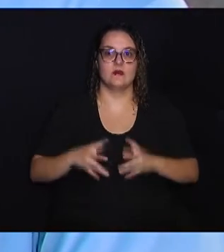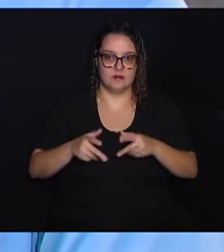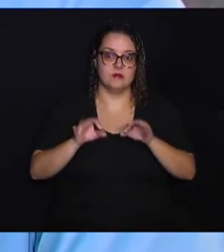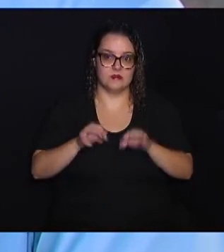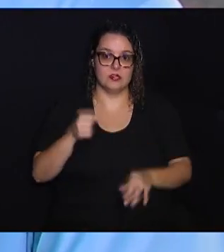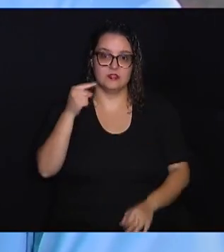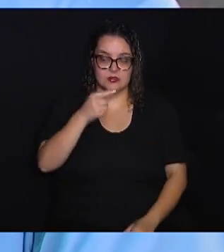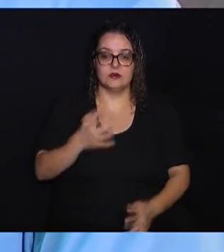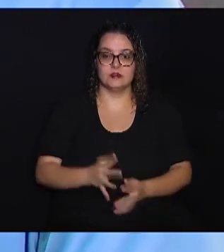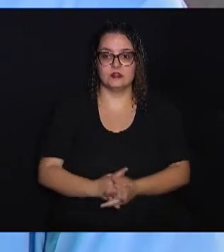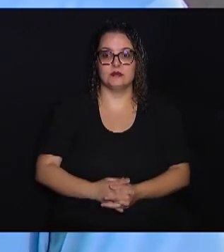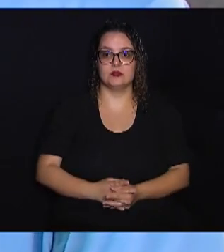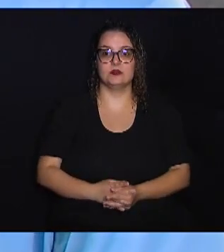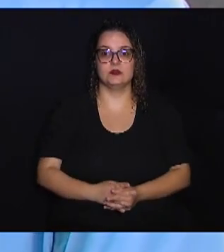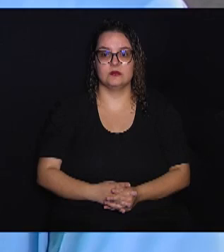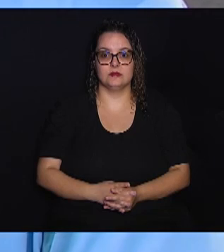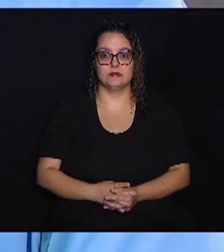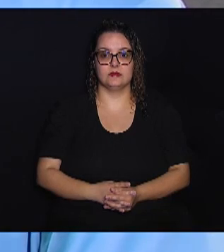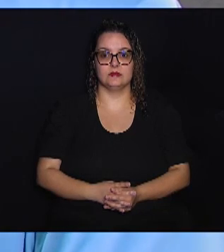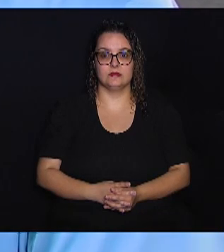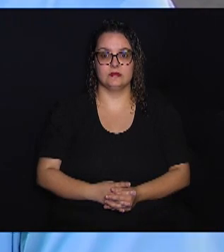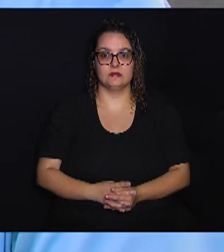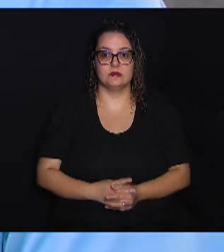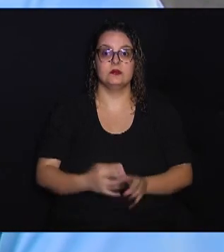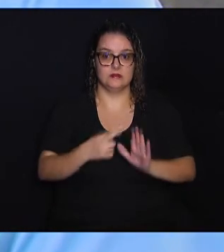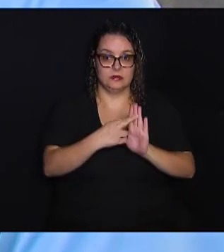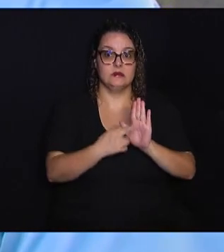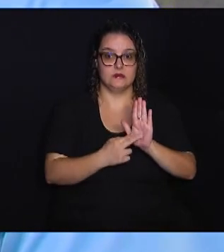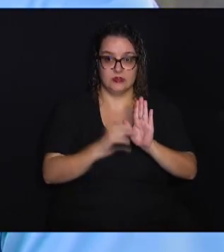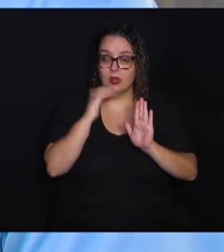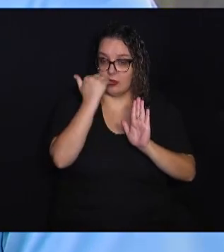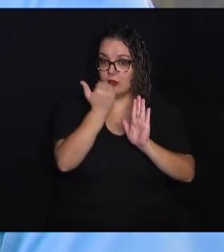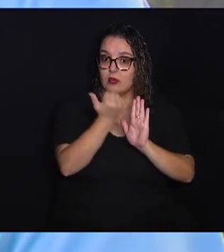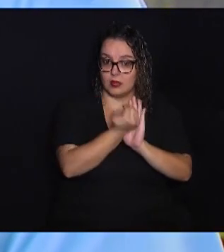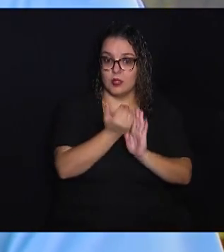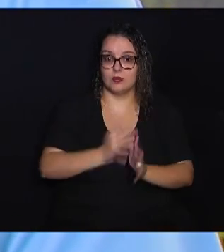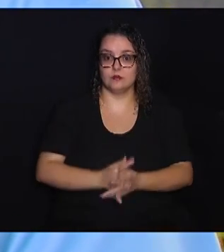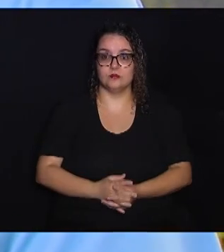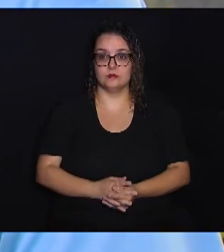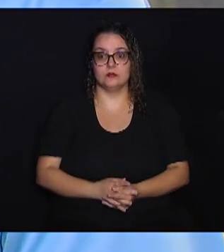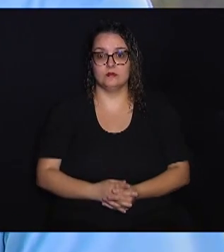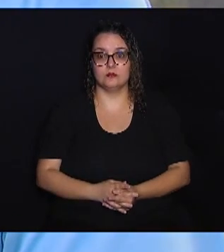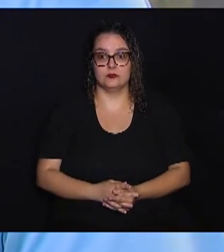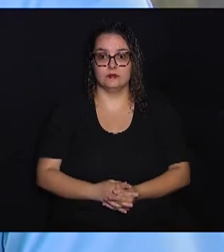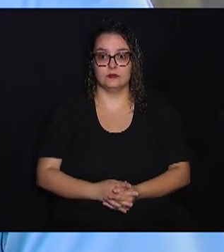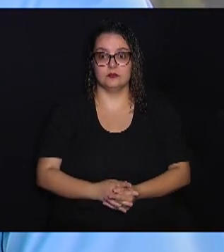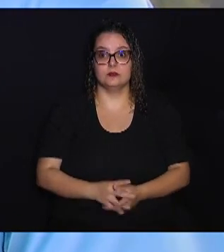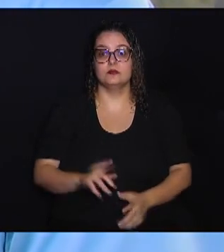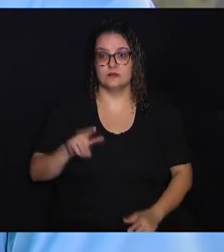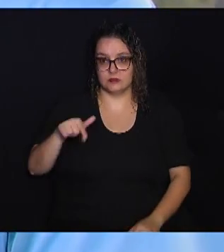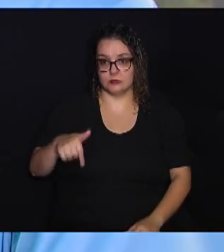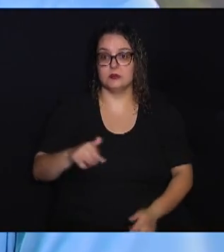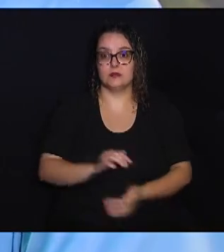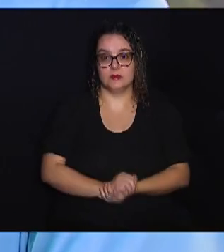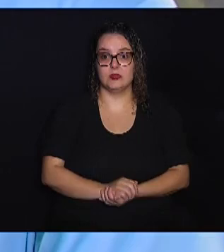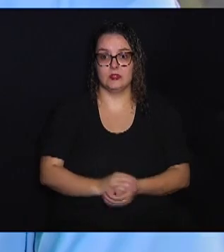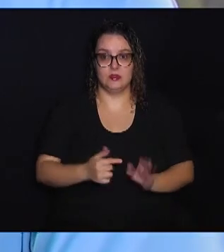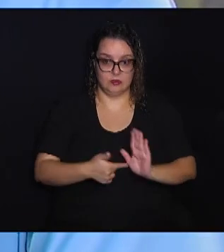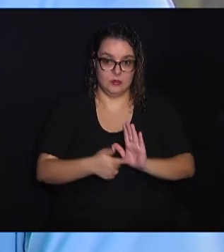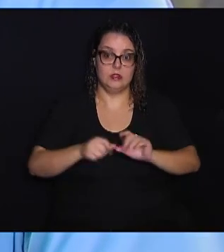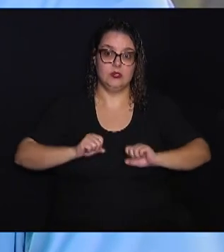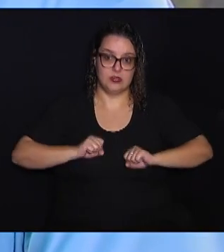né, que tem que passar, tem umas regras, né, e aí nisso eu mostrei